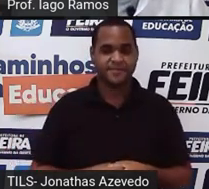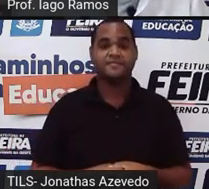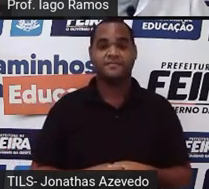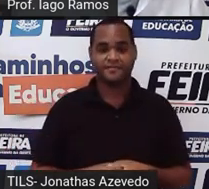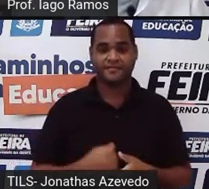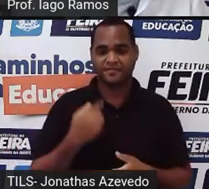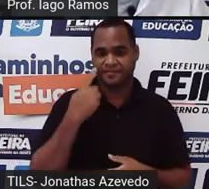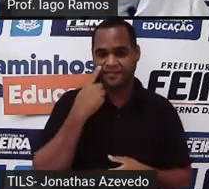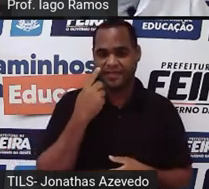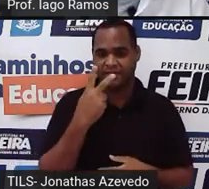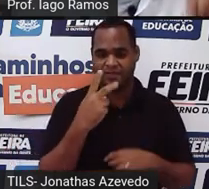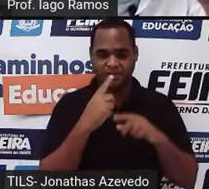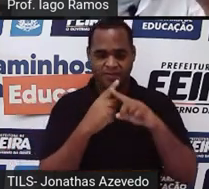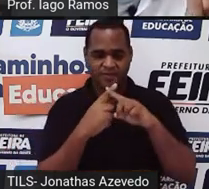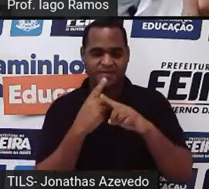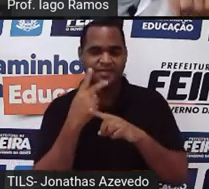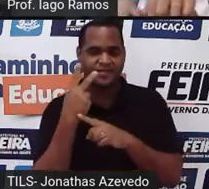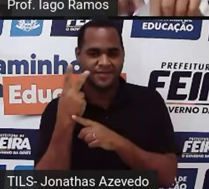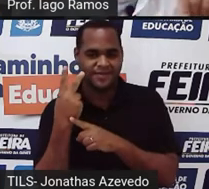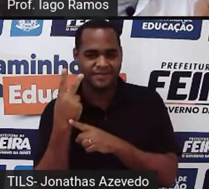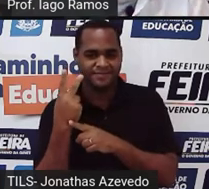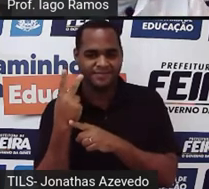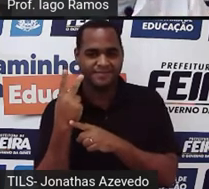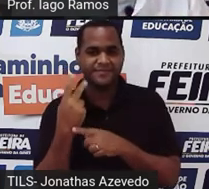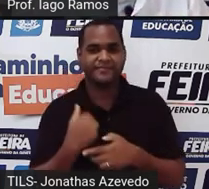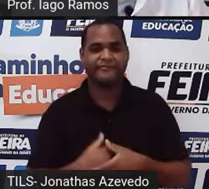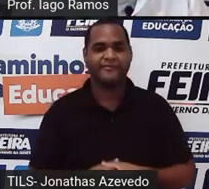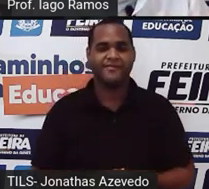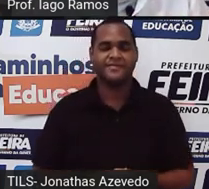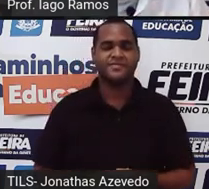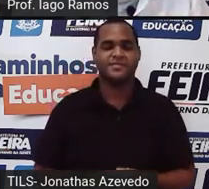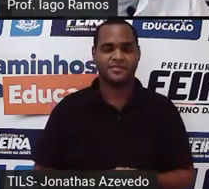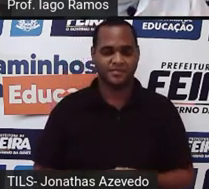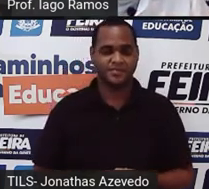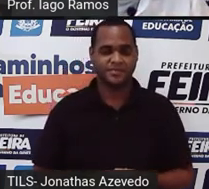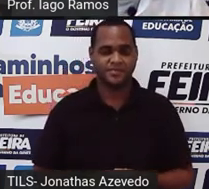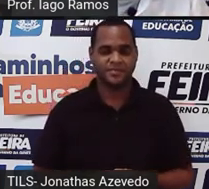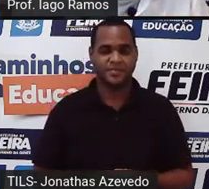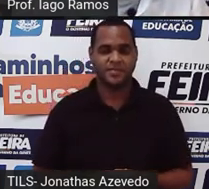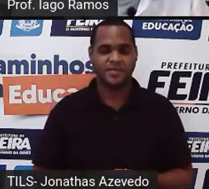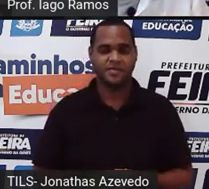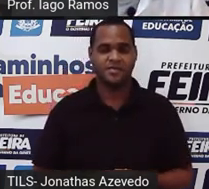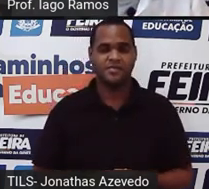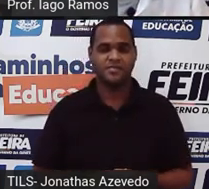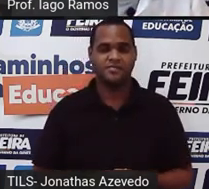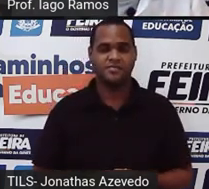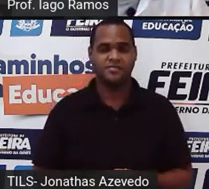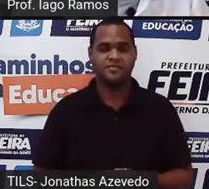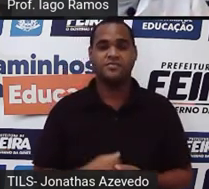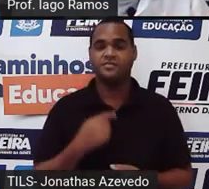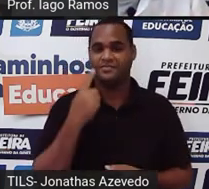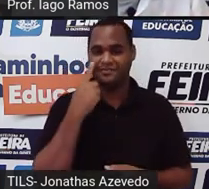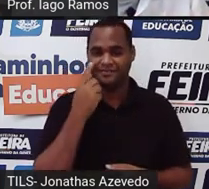Multiplica os expoentes, né? O 2 dentro com o 2 fora. 2 vezes 2 dá 4.